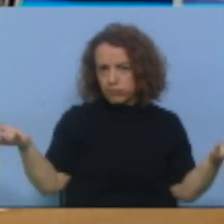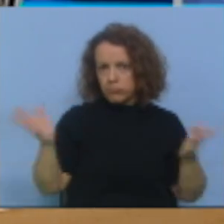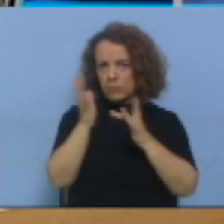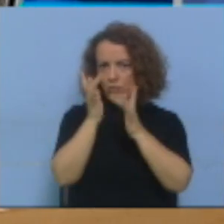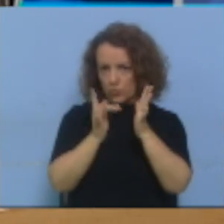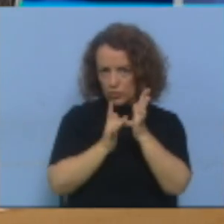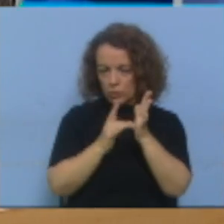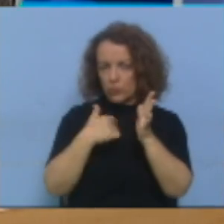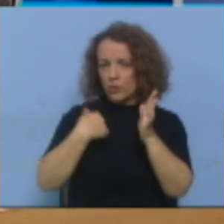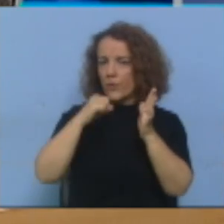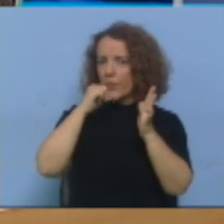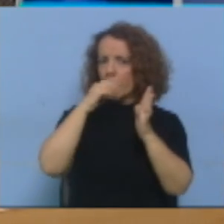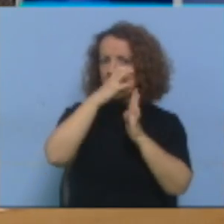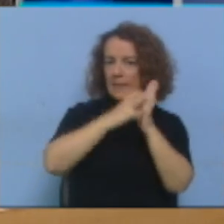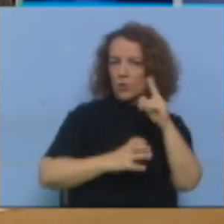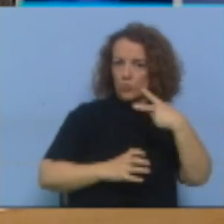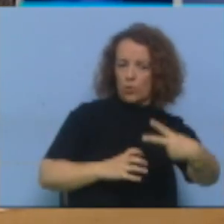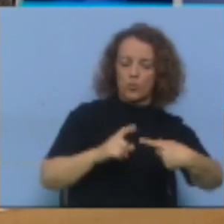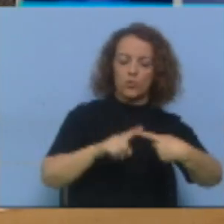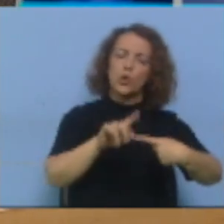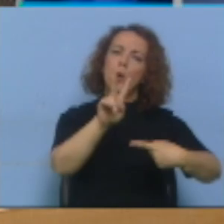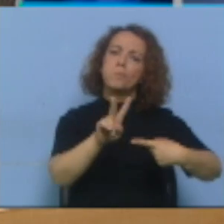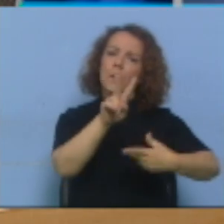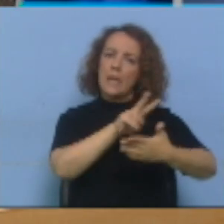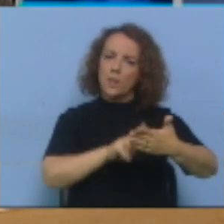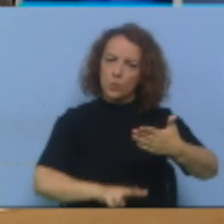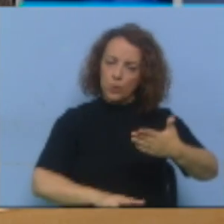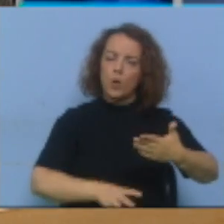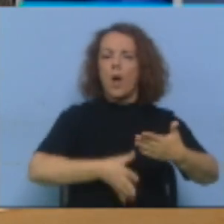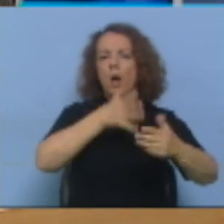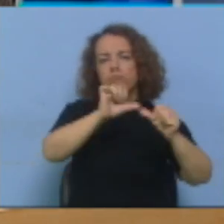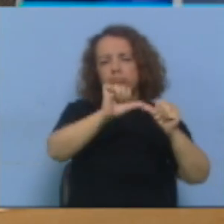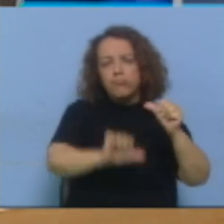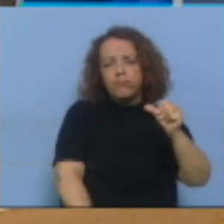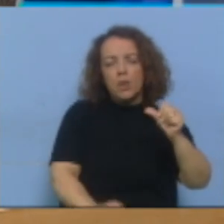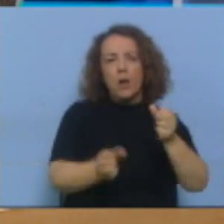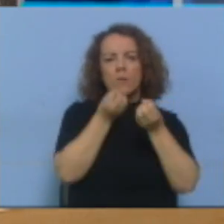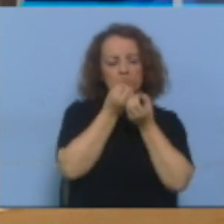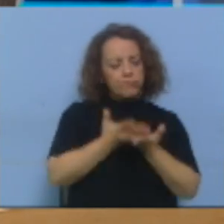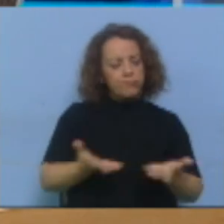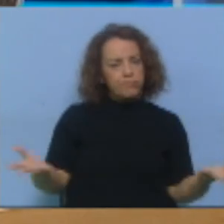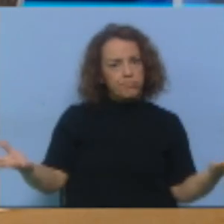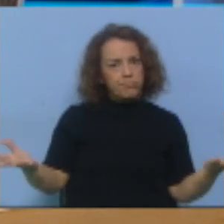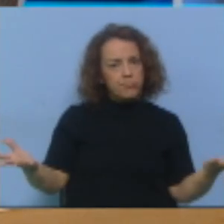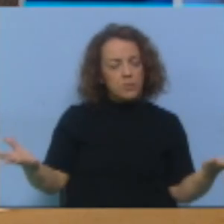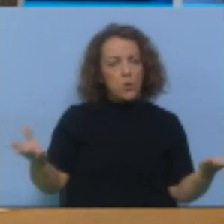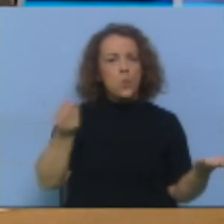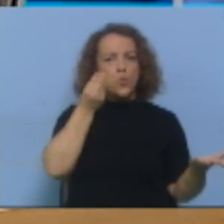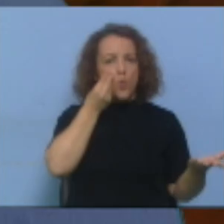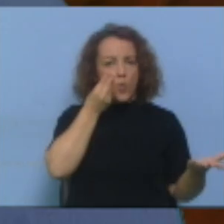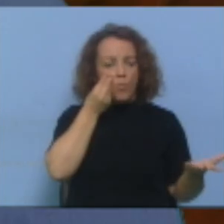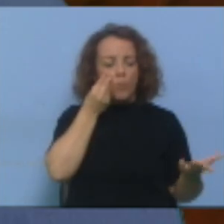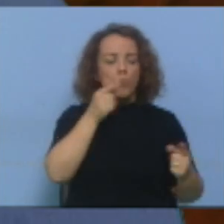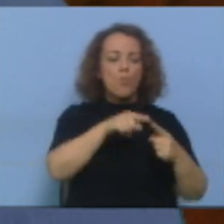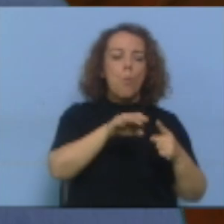particularmente com 2 textos, o da segunda leitura, em que nos faz a narrativa da ceia. Não no contexto da ceia, mas Paulo